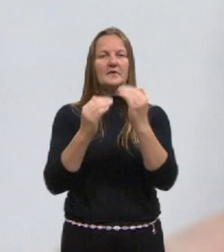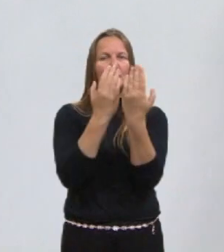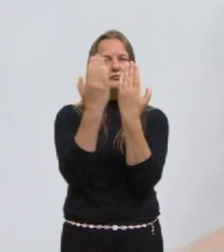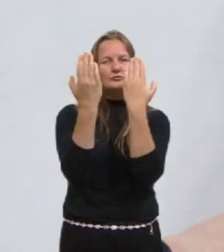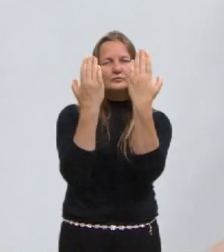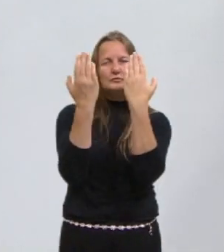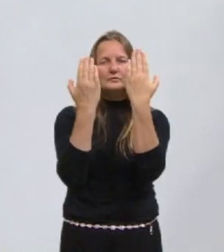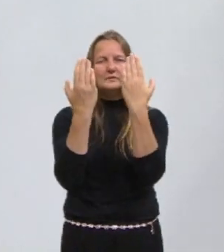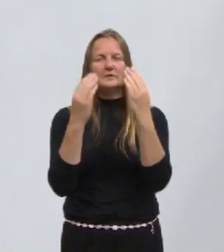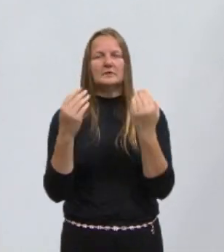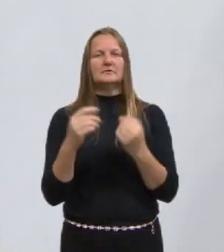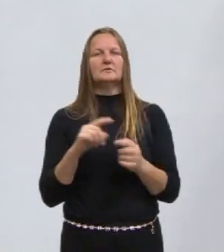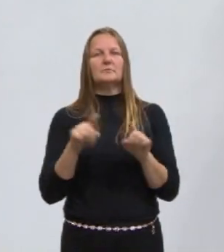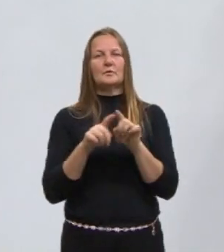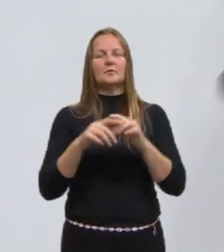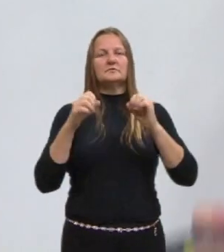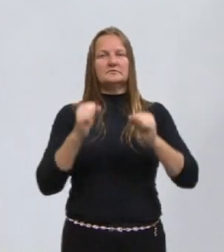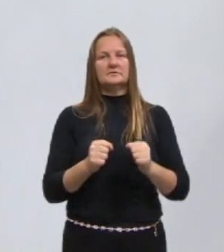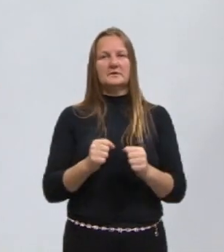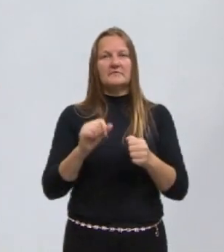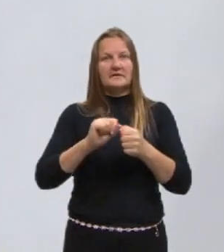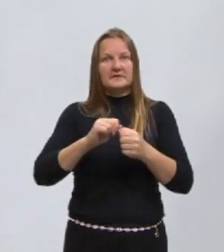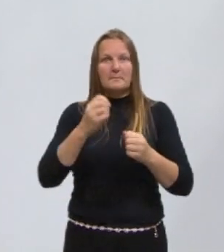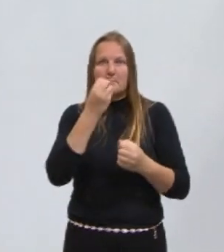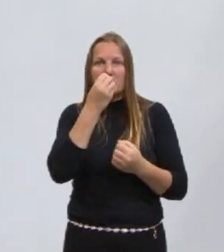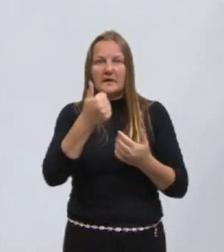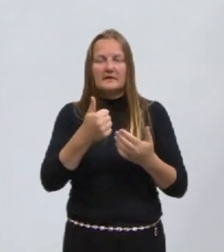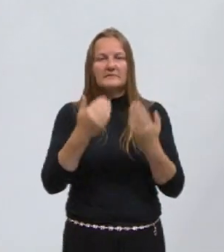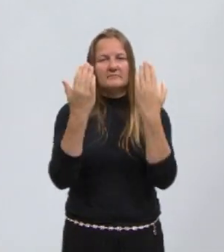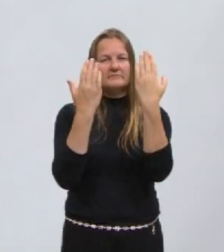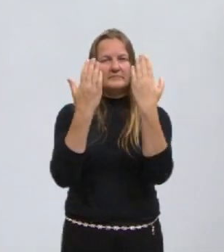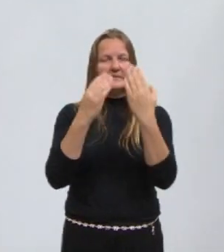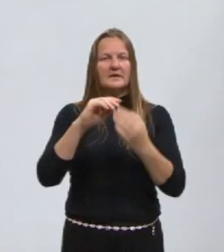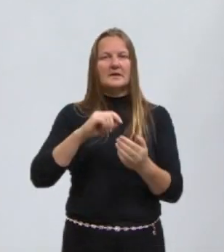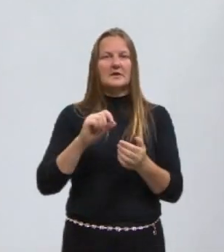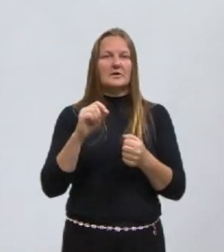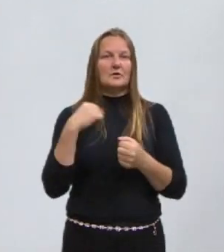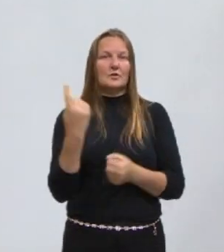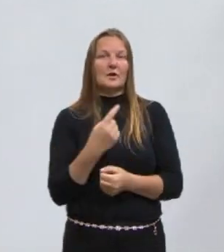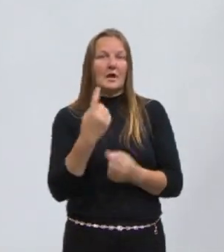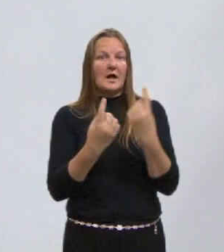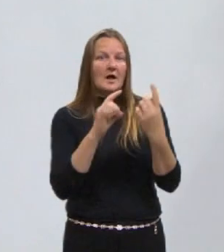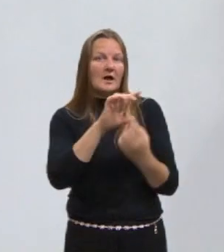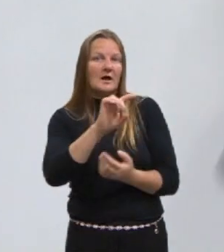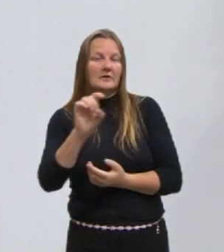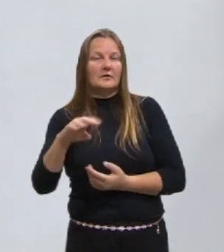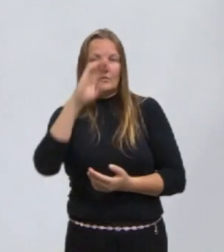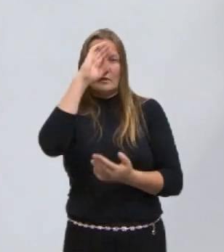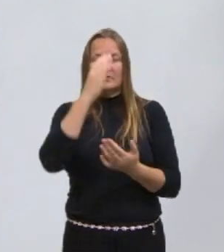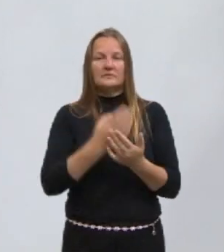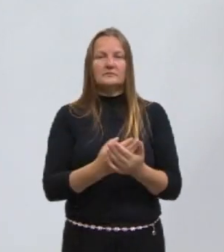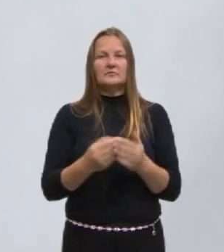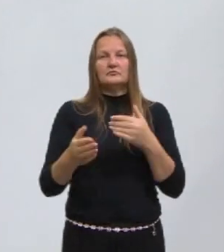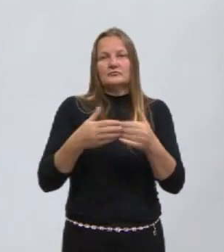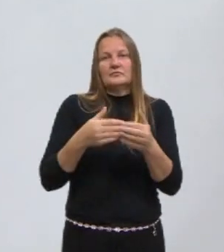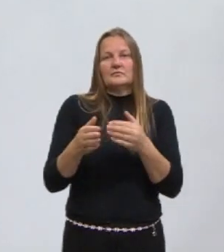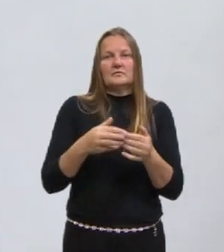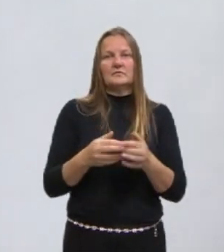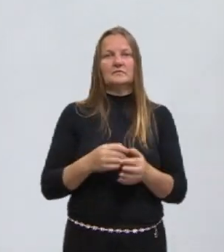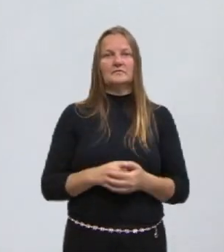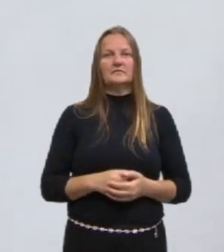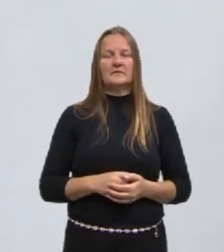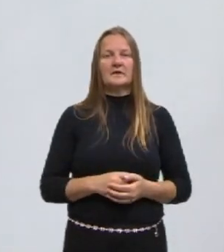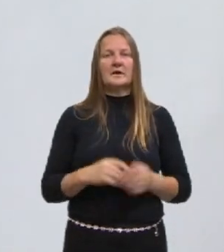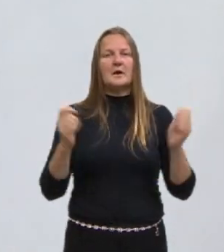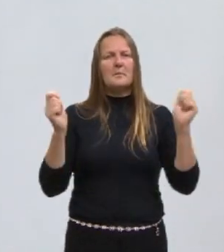as pseudociências. Elas podem nos fazer bem. É a gente acreditar naquilo, né? Se a gente não acredita, muito provavelmente,